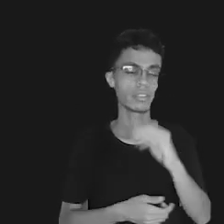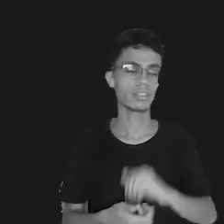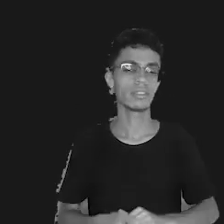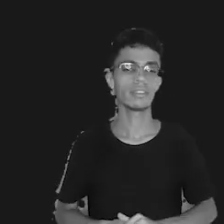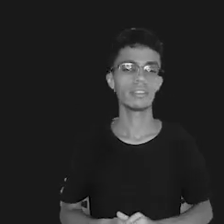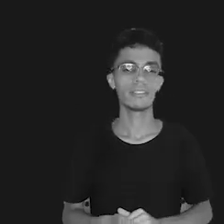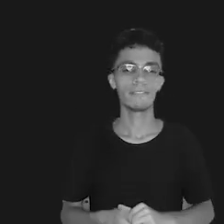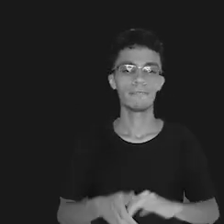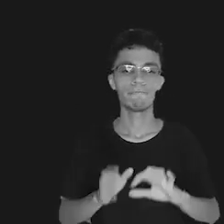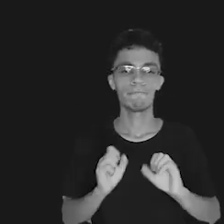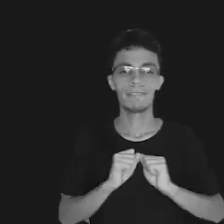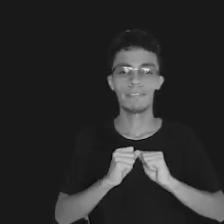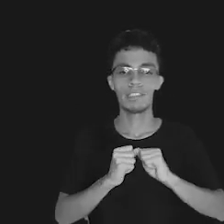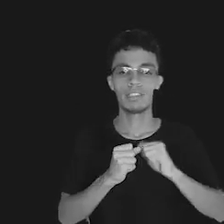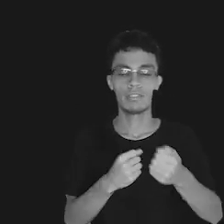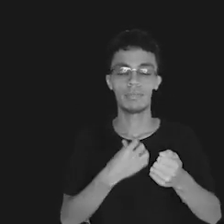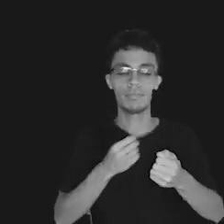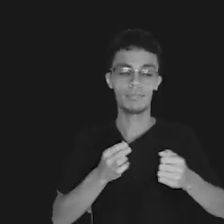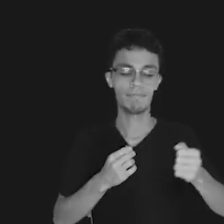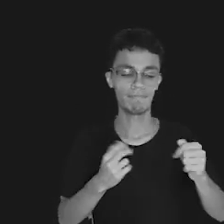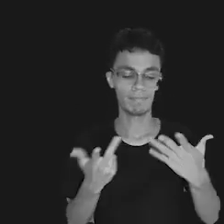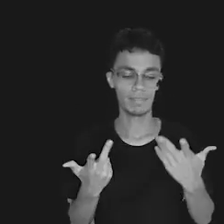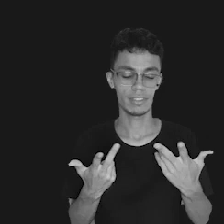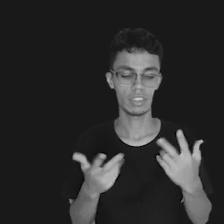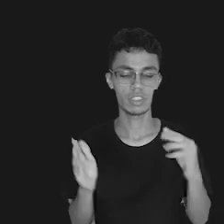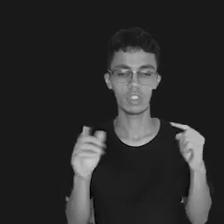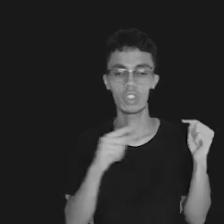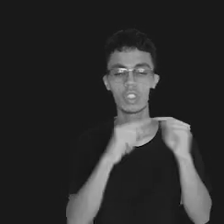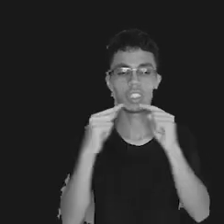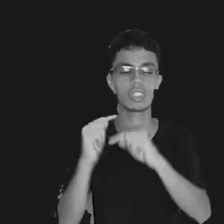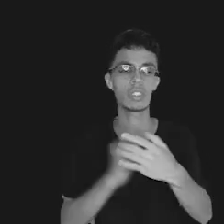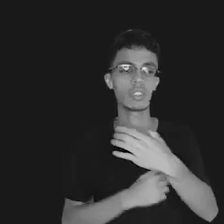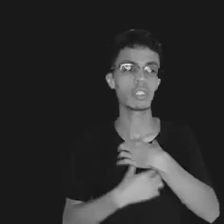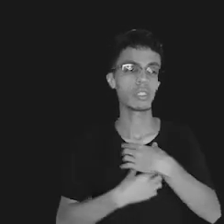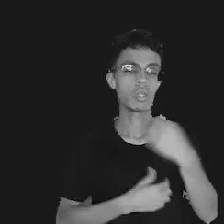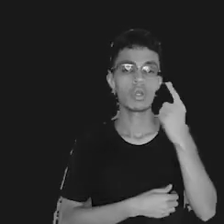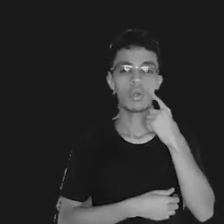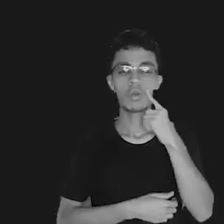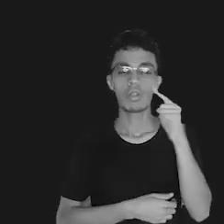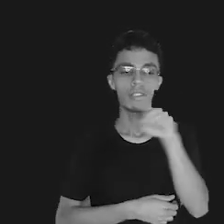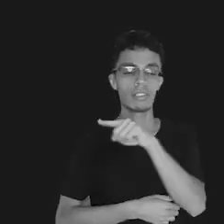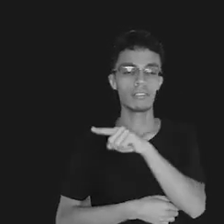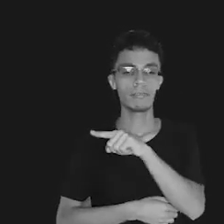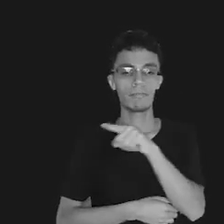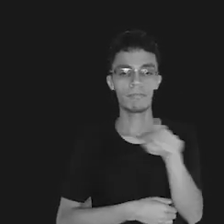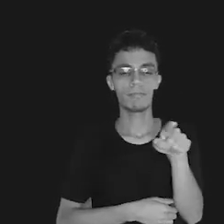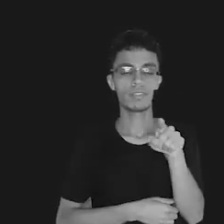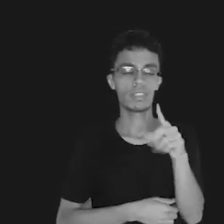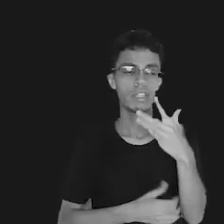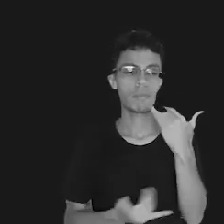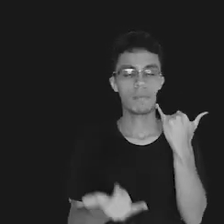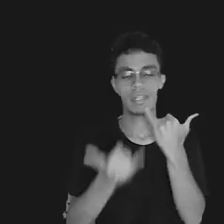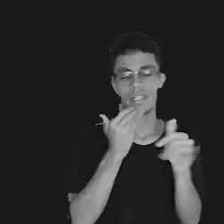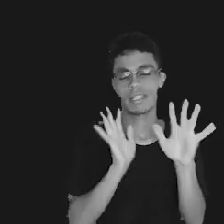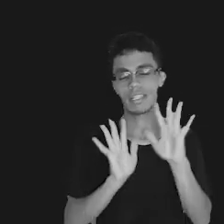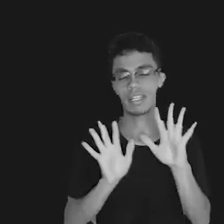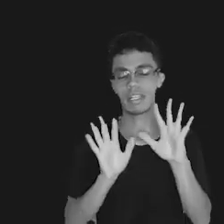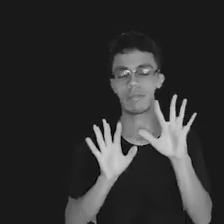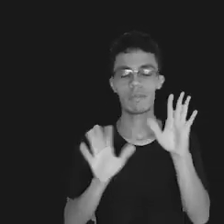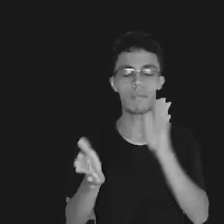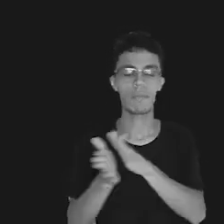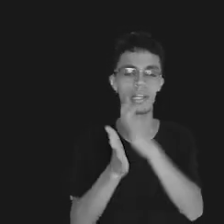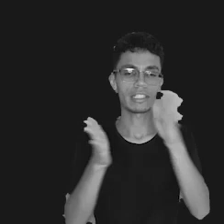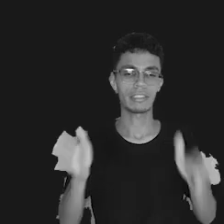unidade, dá uma coisa nesse sentido do que eu estou vendo, porque vocês, me parece assim, né, o formato do